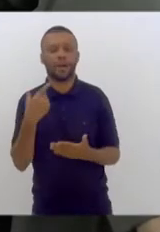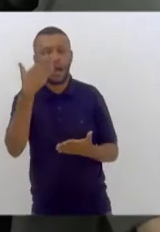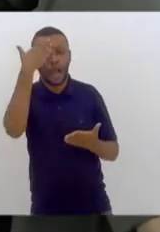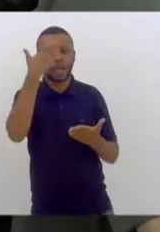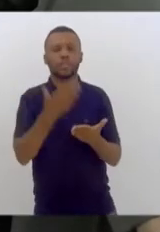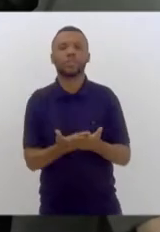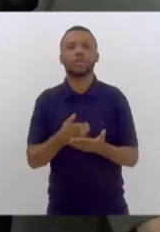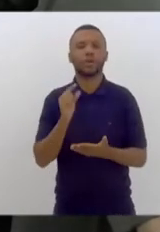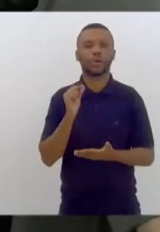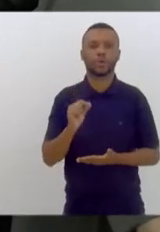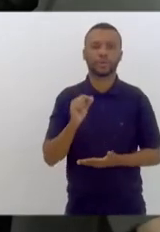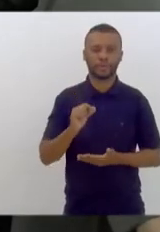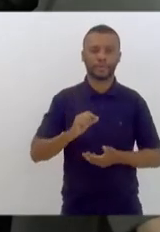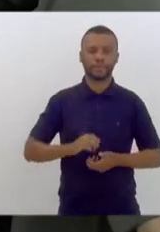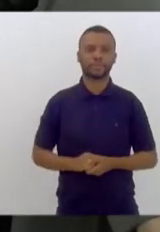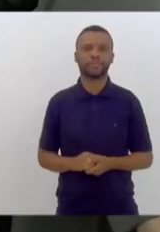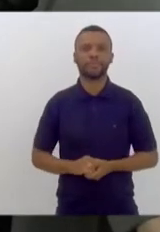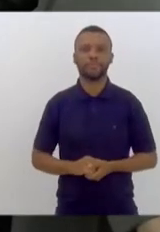acredita